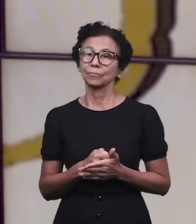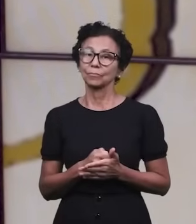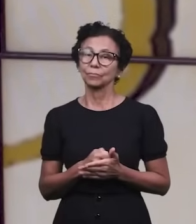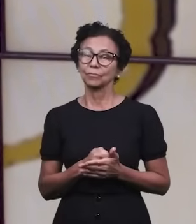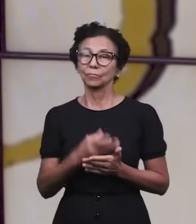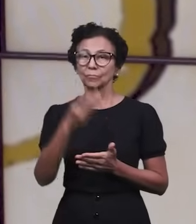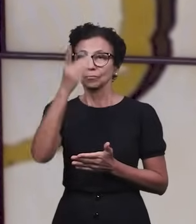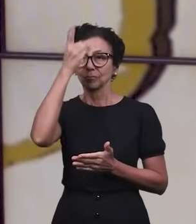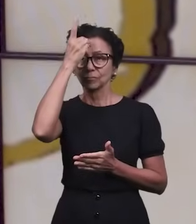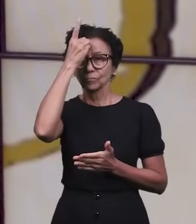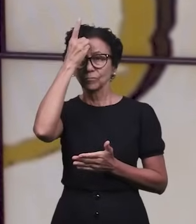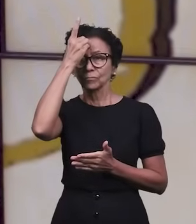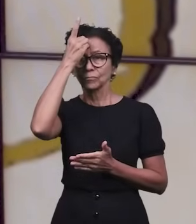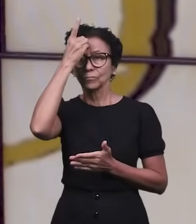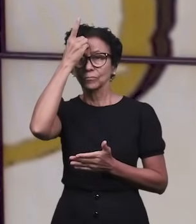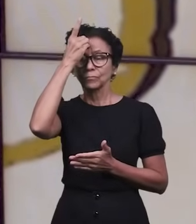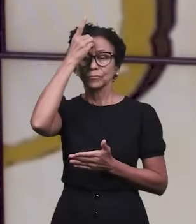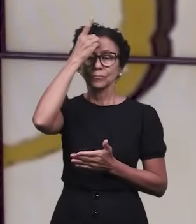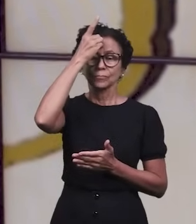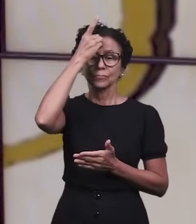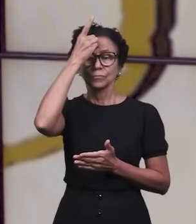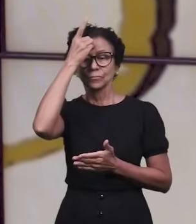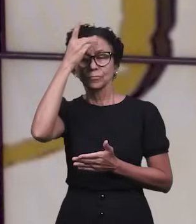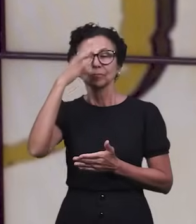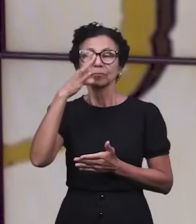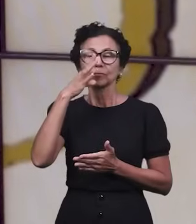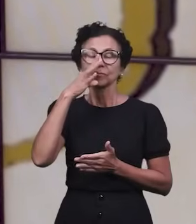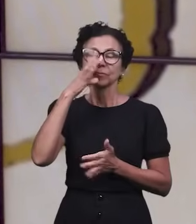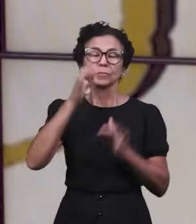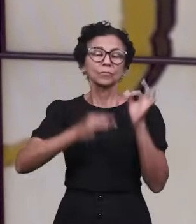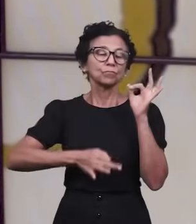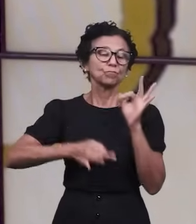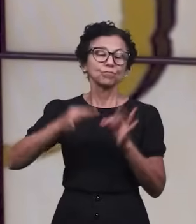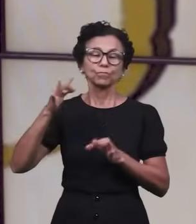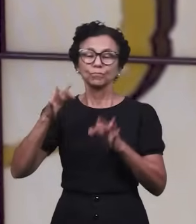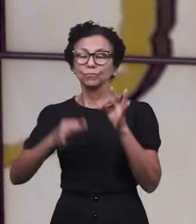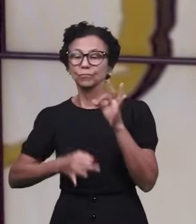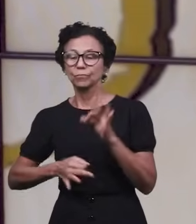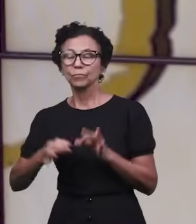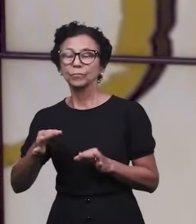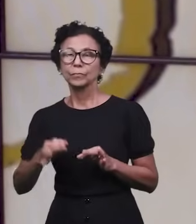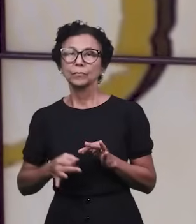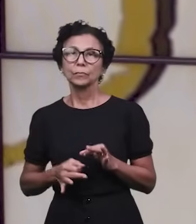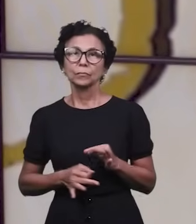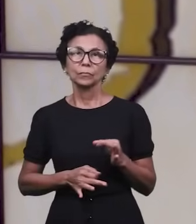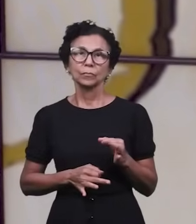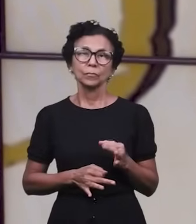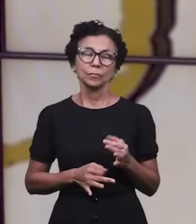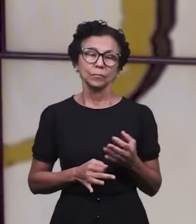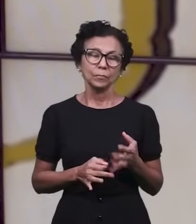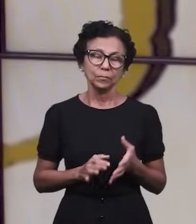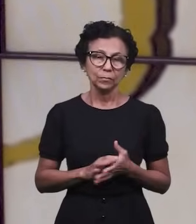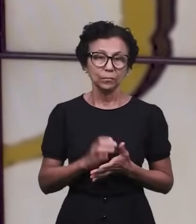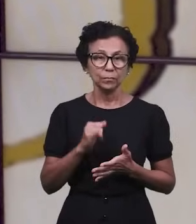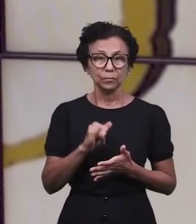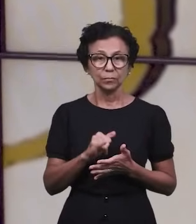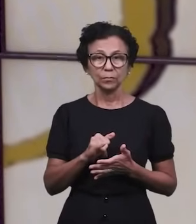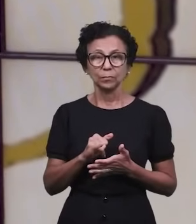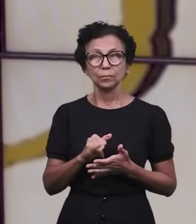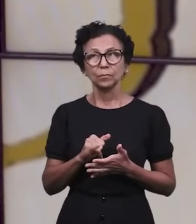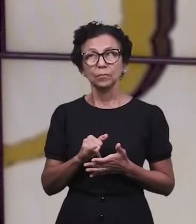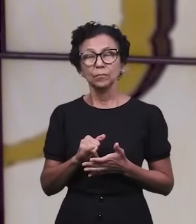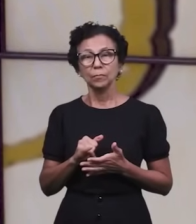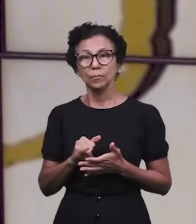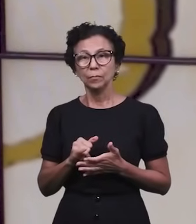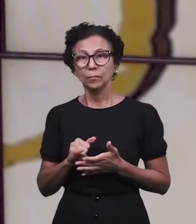ser julgados, eles precisam passar pelo ministério. Tem dois pontos importantes. Primeiro, serem julgados, se é do